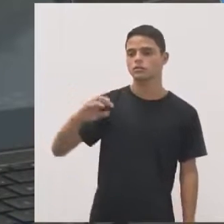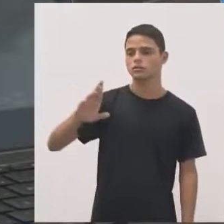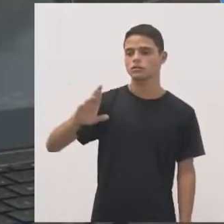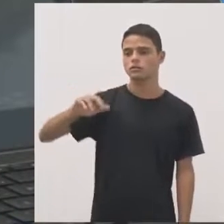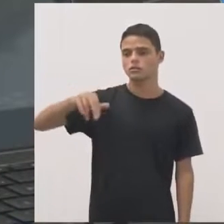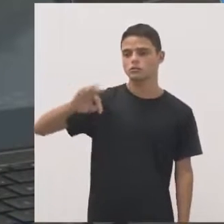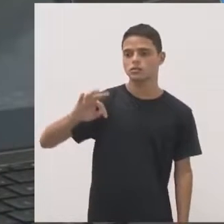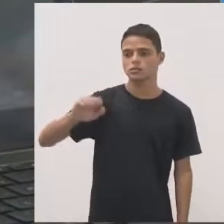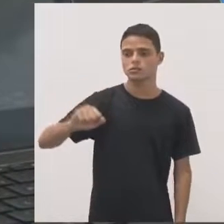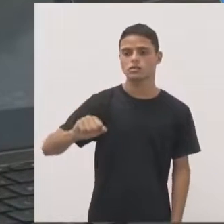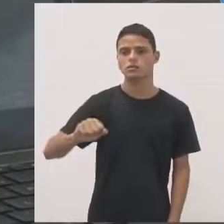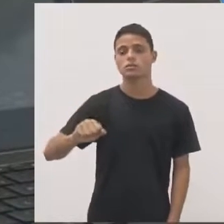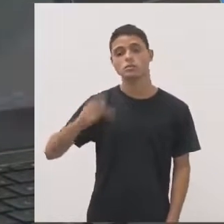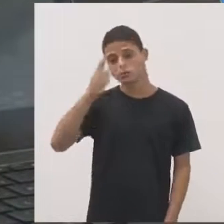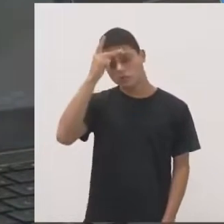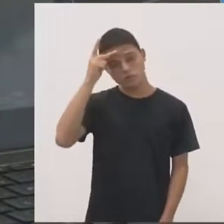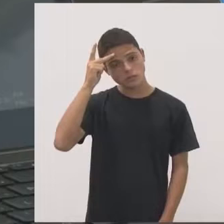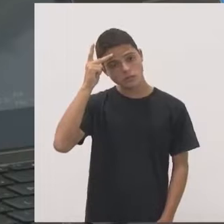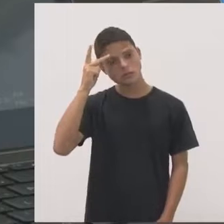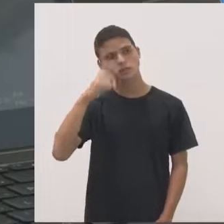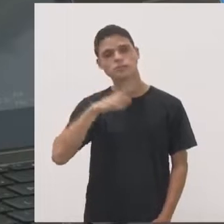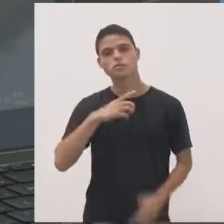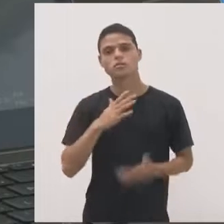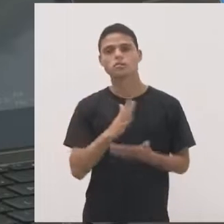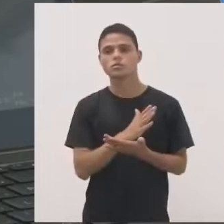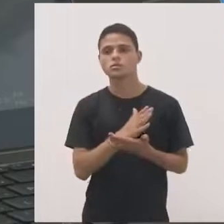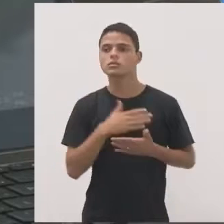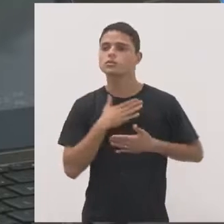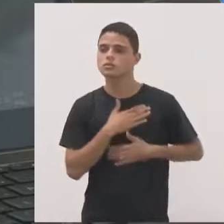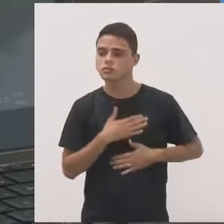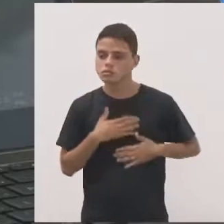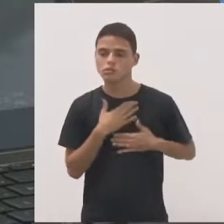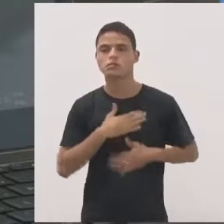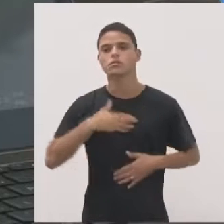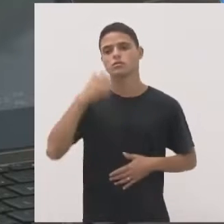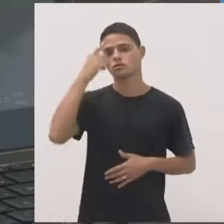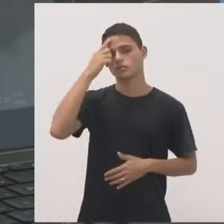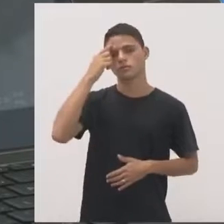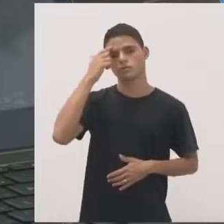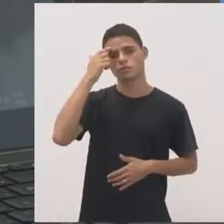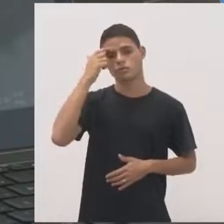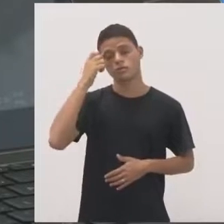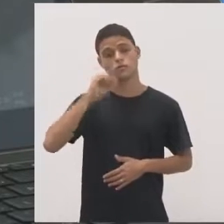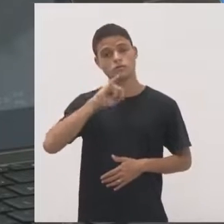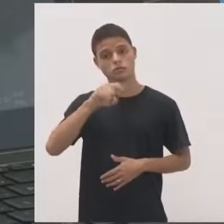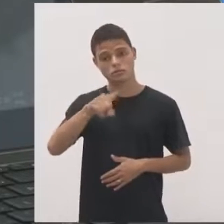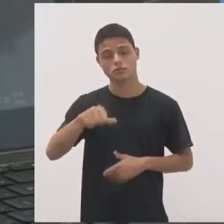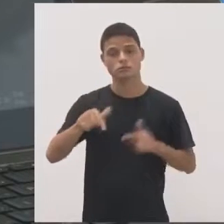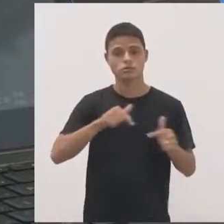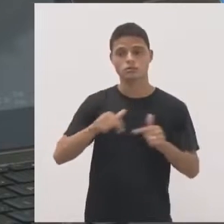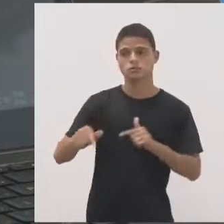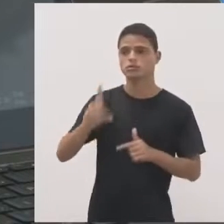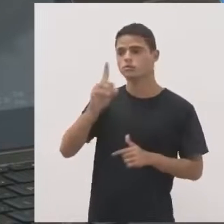que as pessoas ainda têm aplicativos que precisam ser utilizados com ele, né? Então, quem trabalha na diretoria na sala de leitura